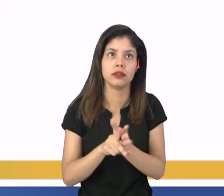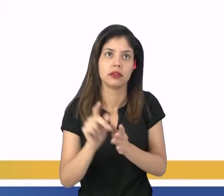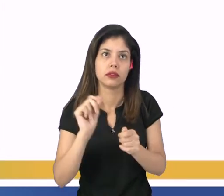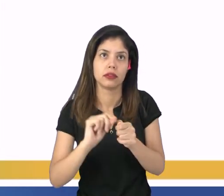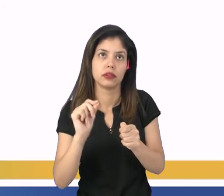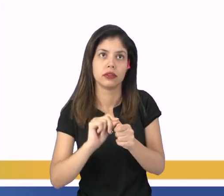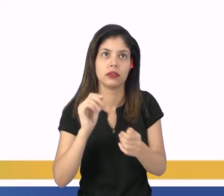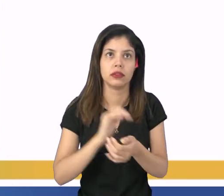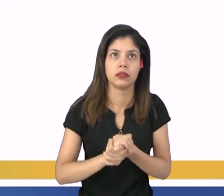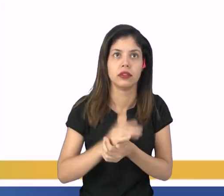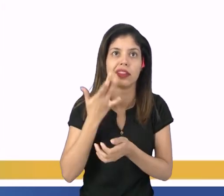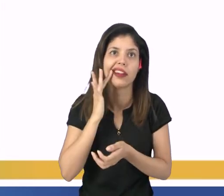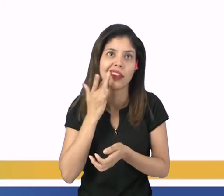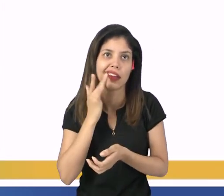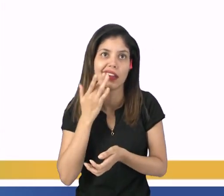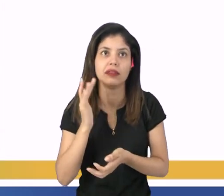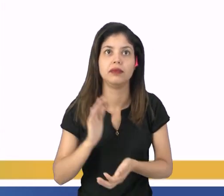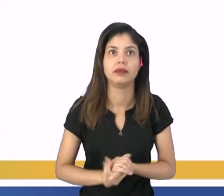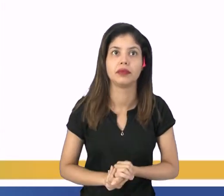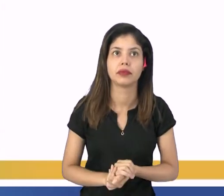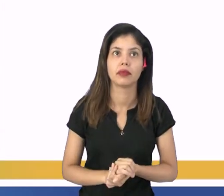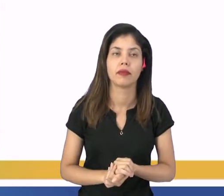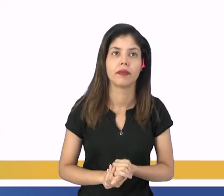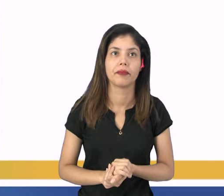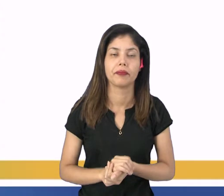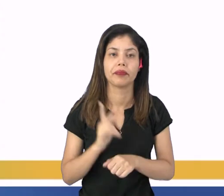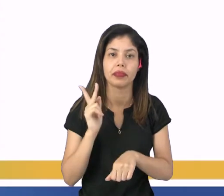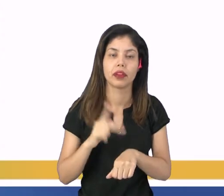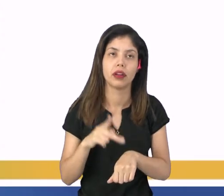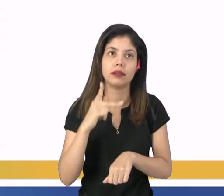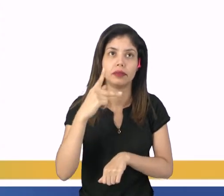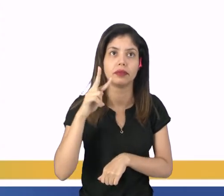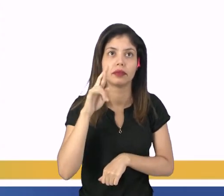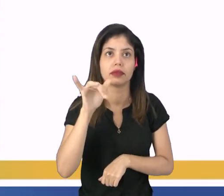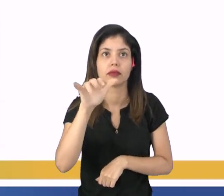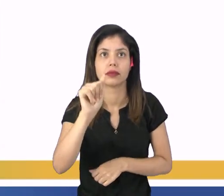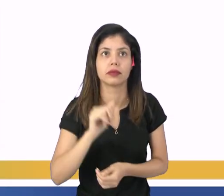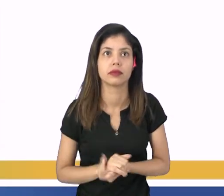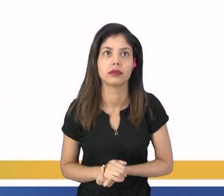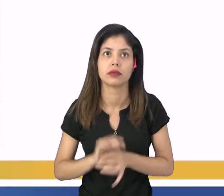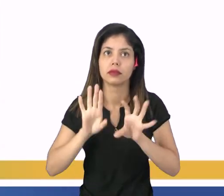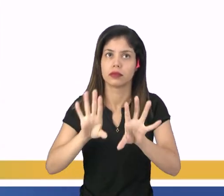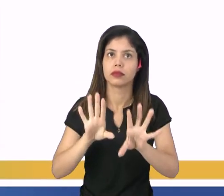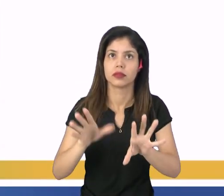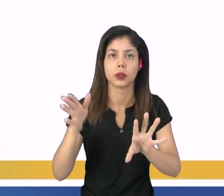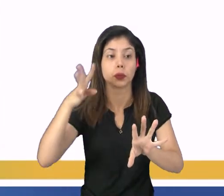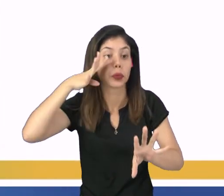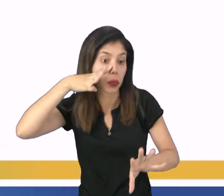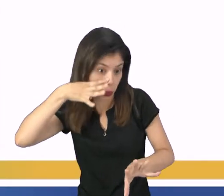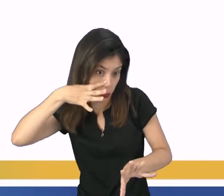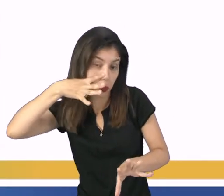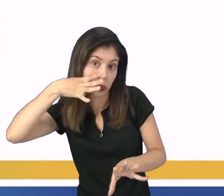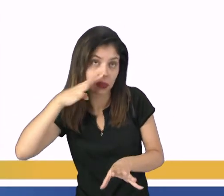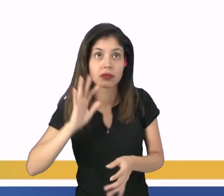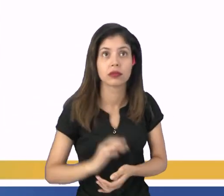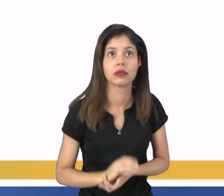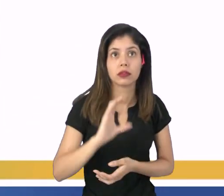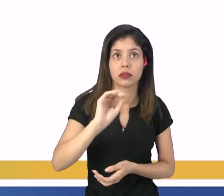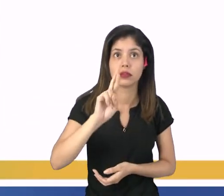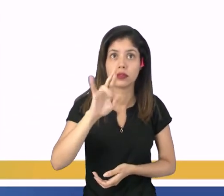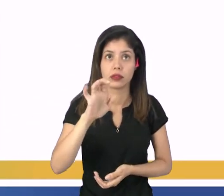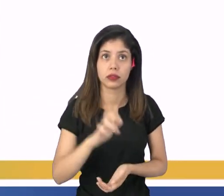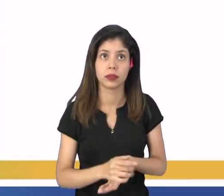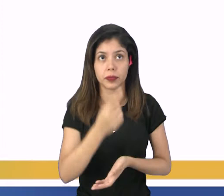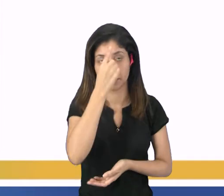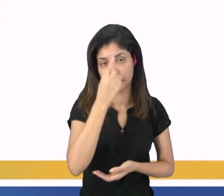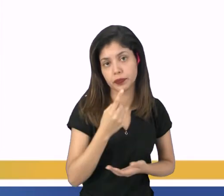incas eram peritos em fazer ornamentos de ouro e prata, né? E também deixaram peças admiráveis, feitas em cobre e cerâmica. Observe